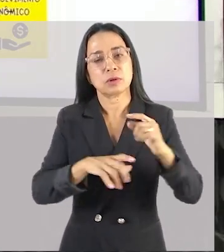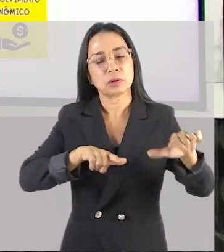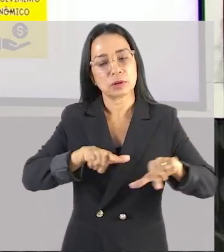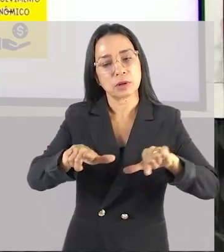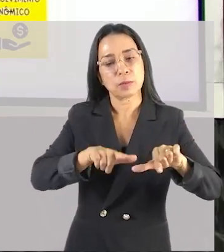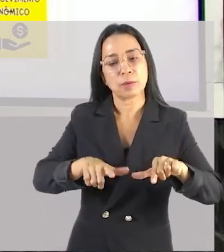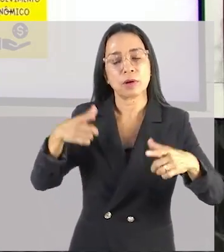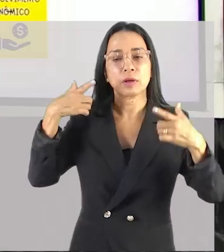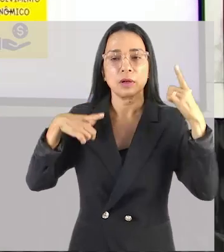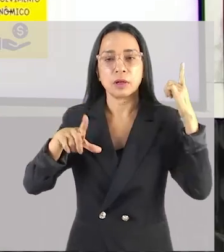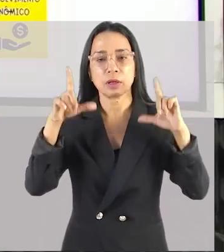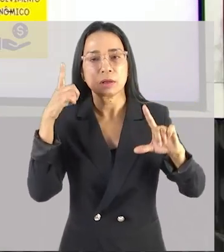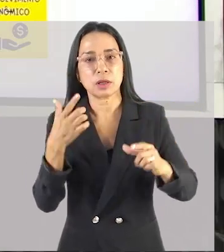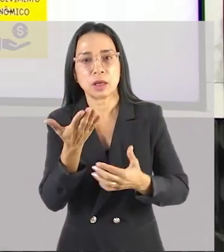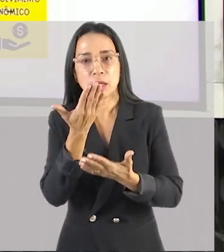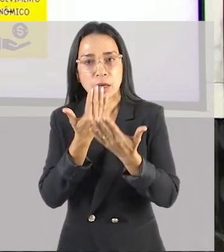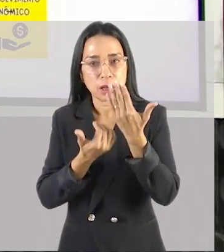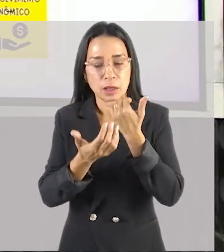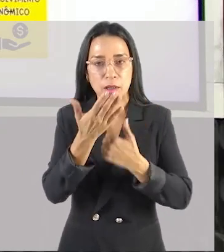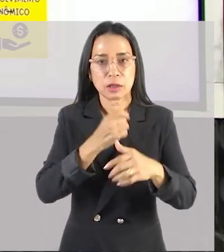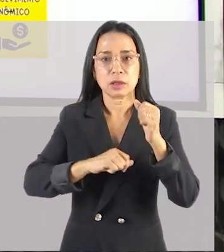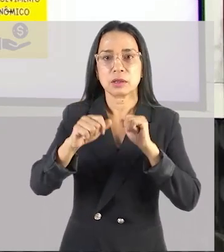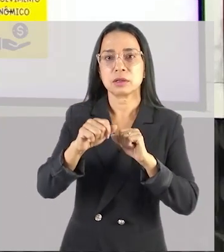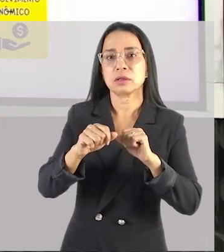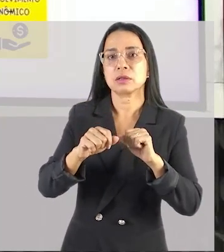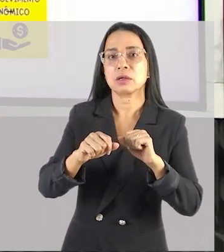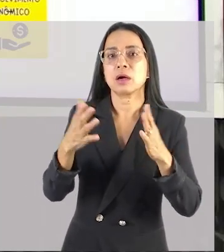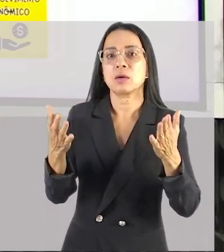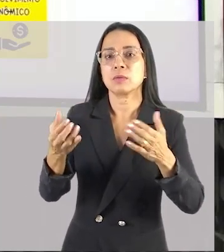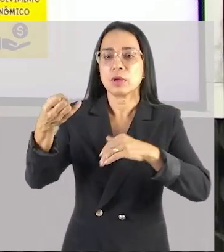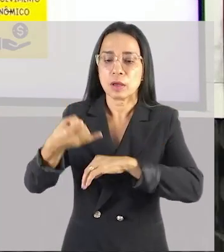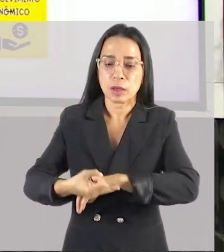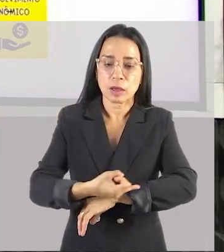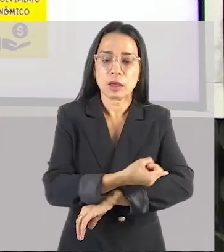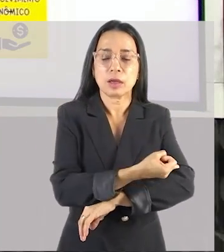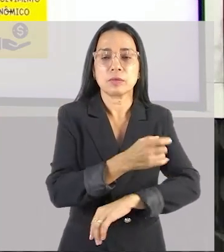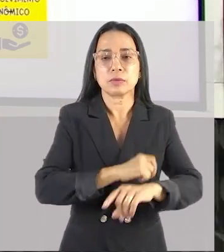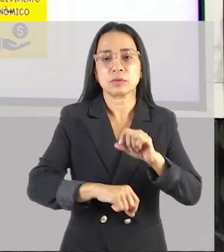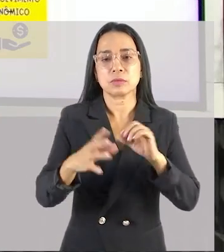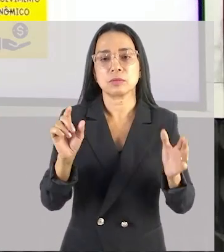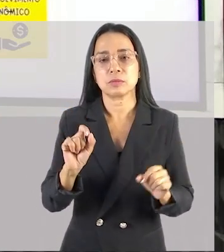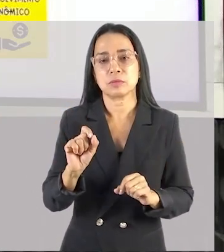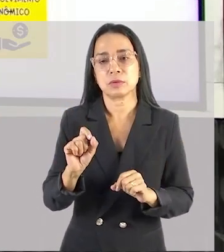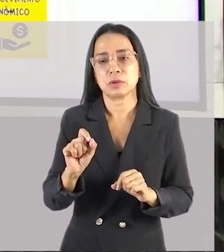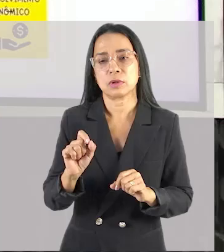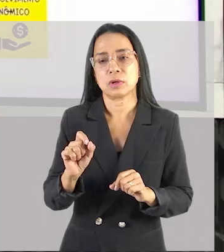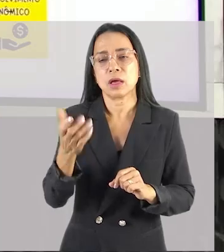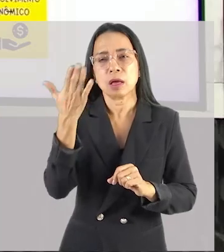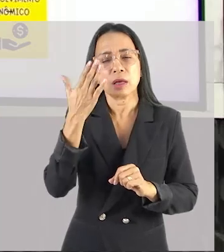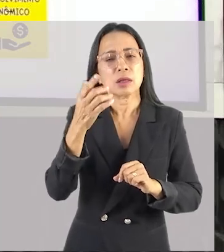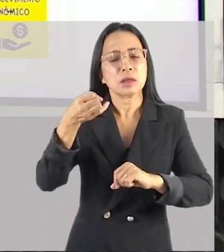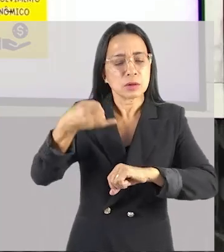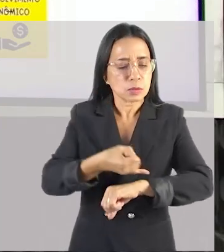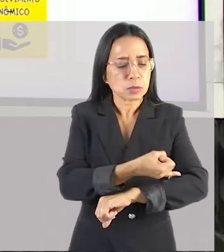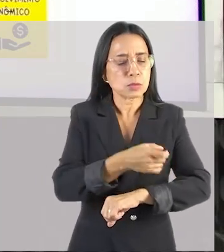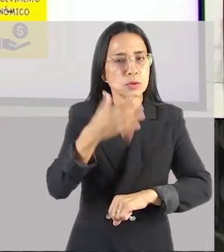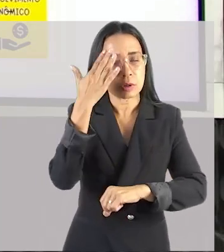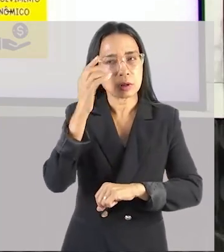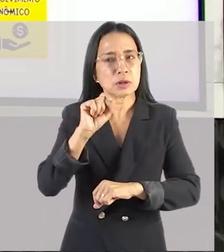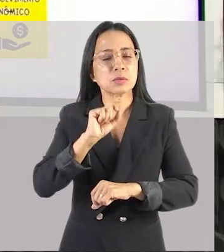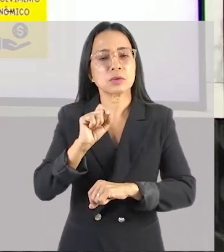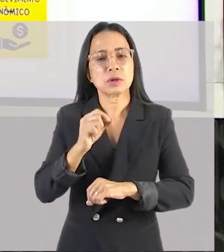lazer, alimentação e infraestrutura. Dentro do que a gente estuda sobre infraestrutura, nós entendemos